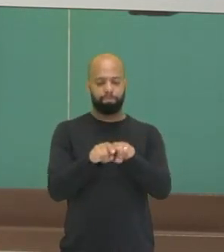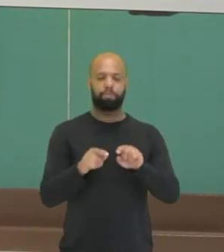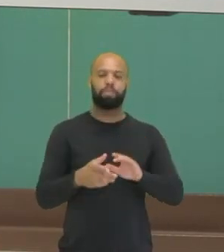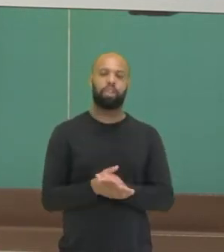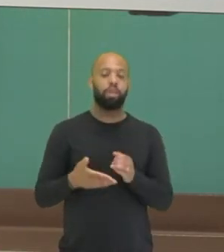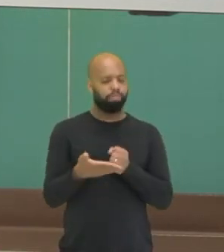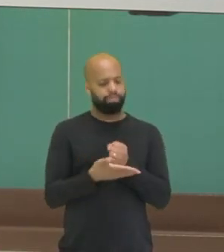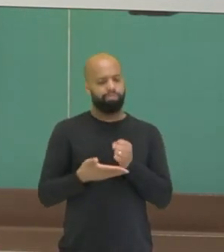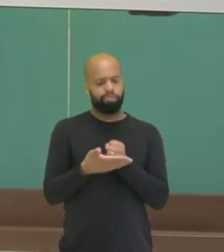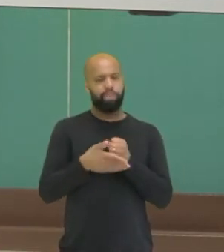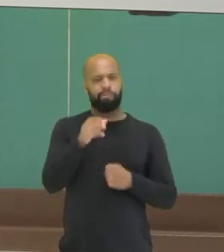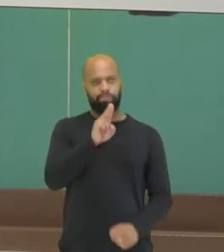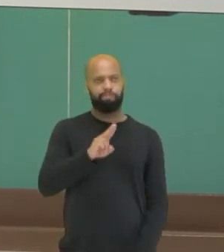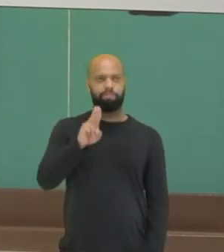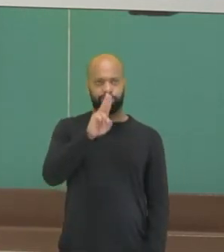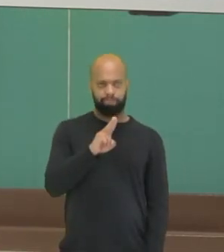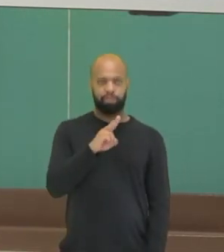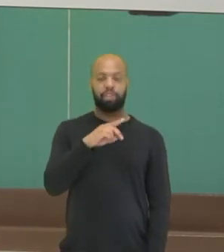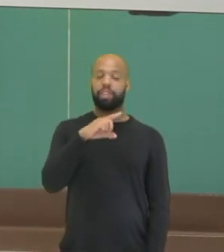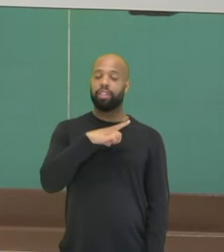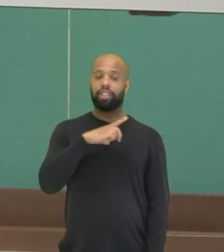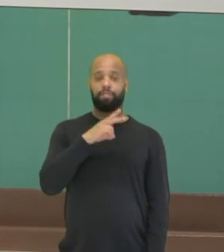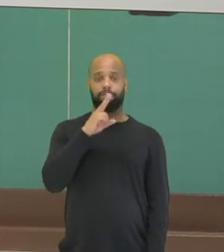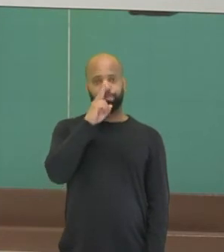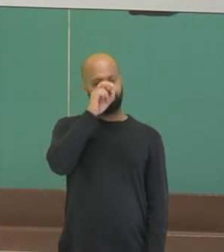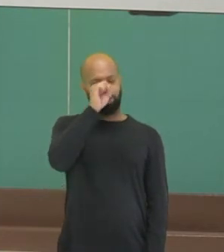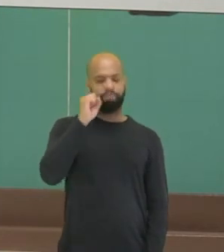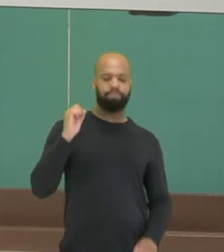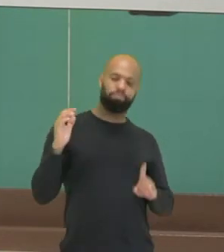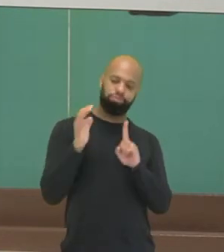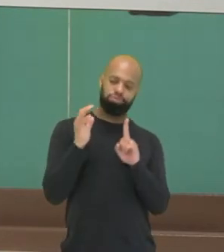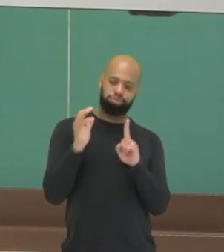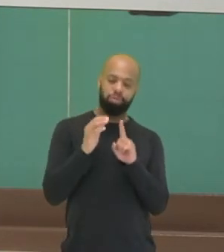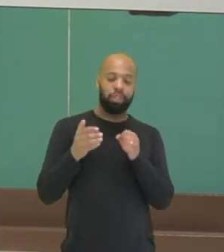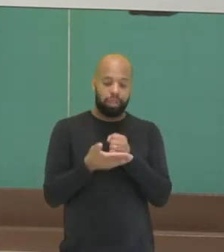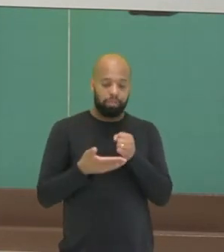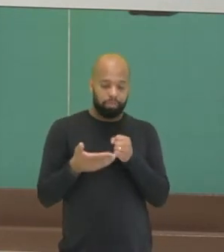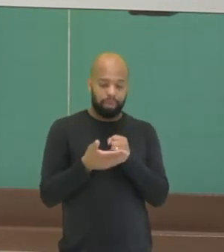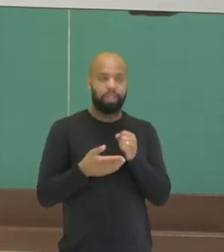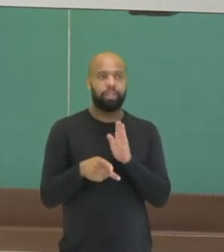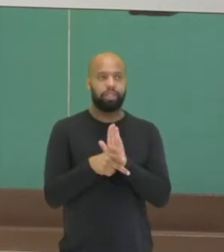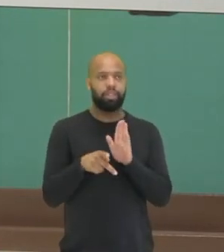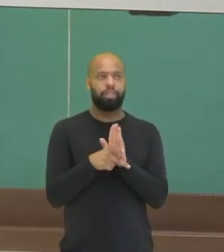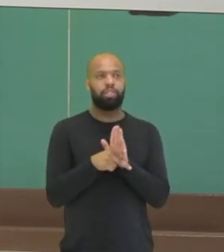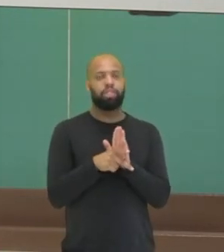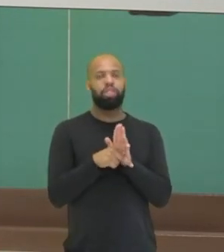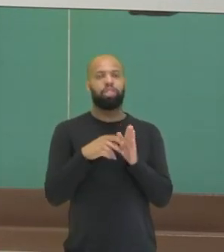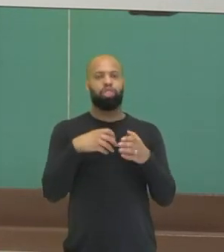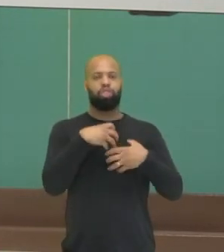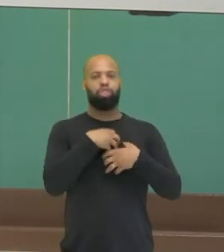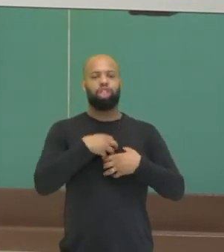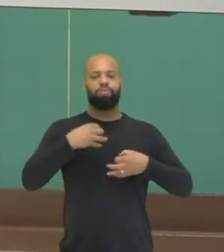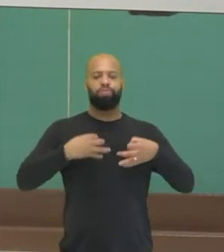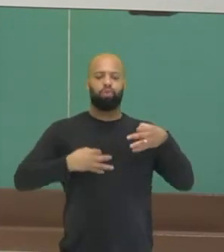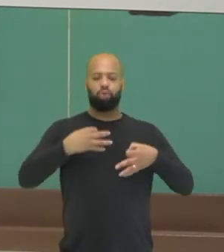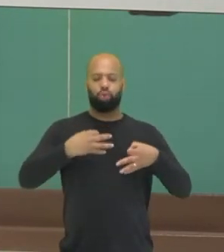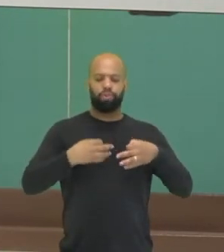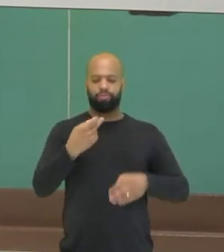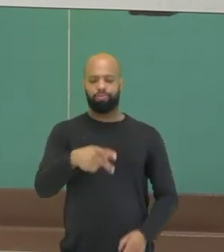como base, ok? E teve uma forte influência na essência do aspecto jurídico do